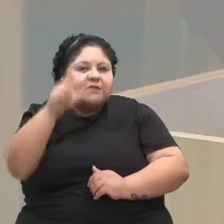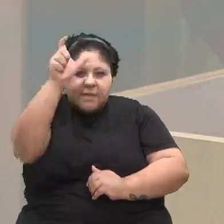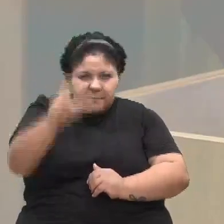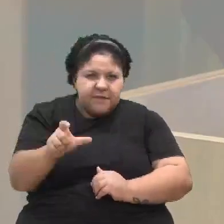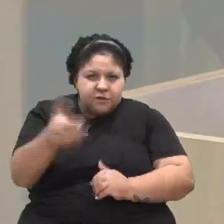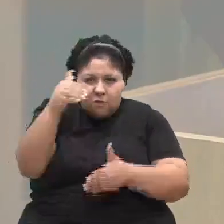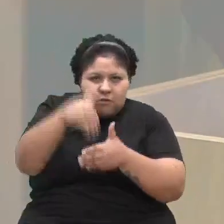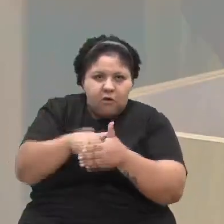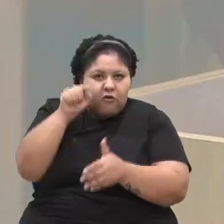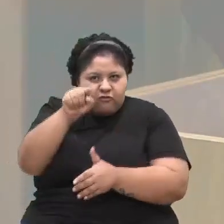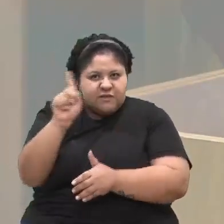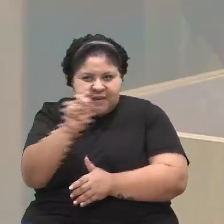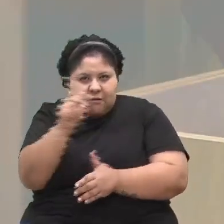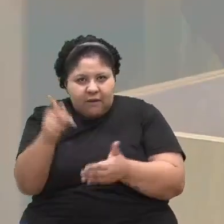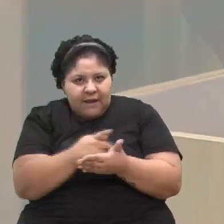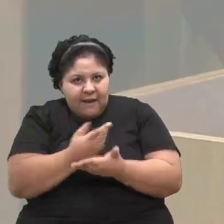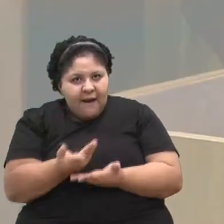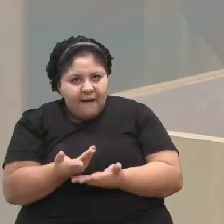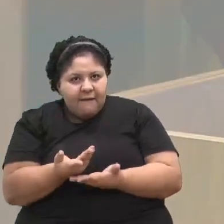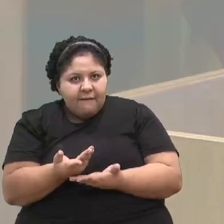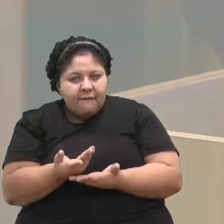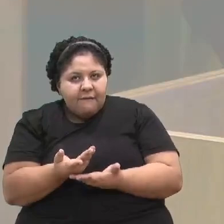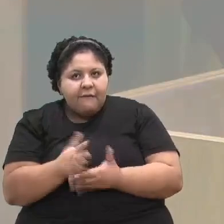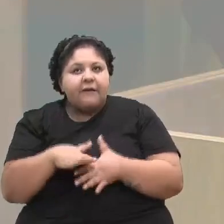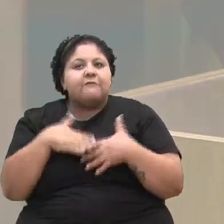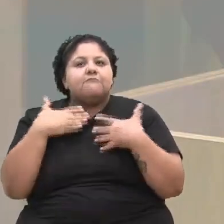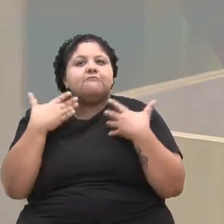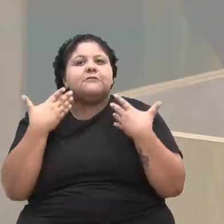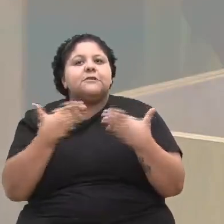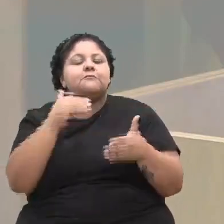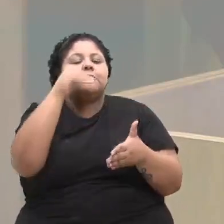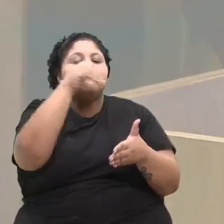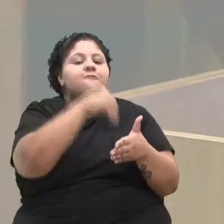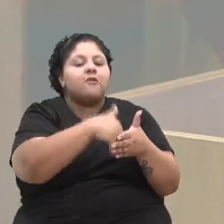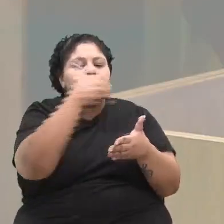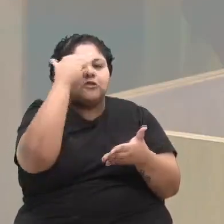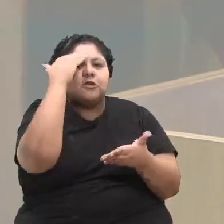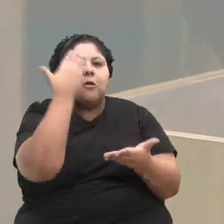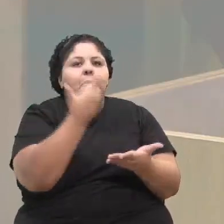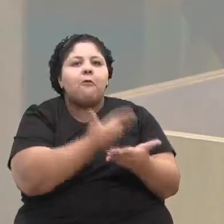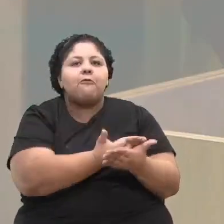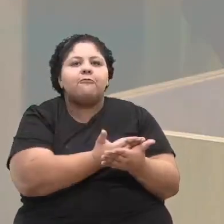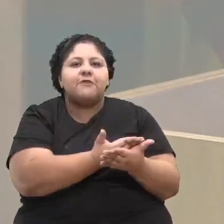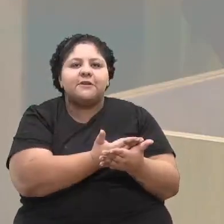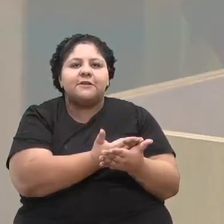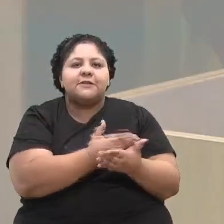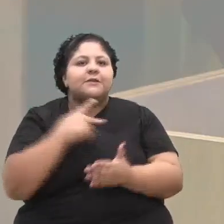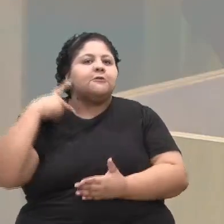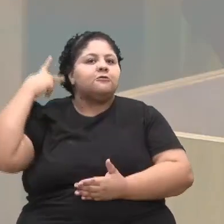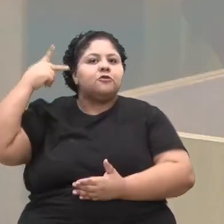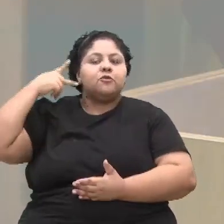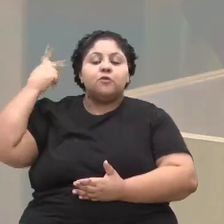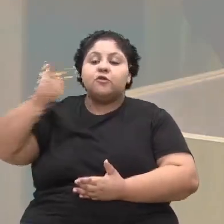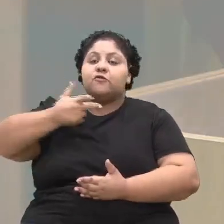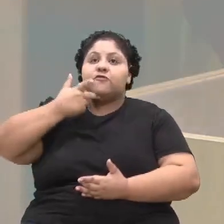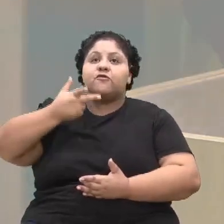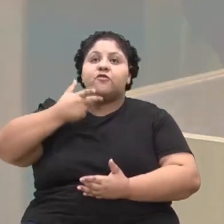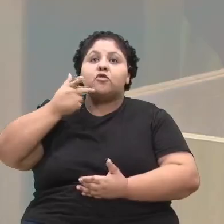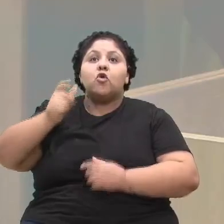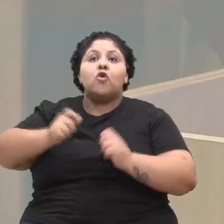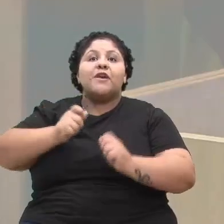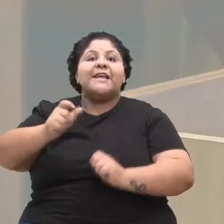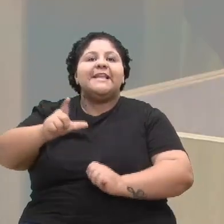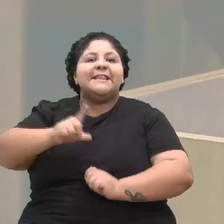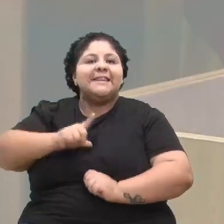Você não quer errar? Então, dê um voto de confiança no político que falar para você o que você tem que